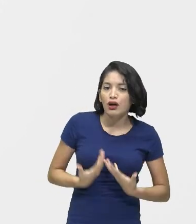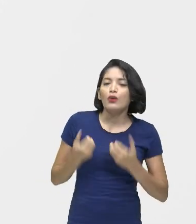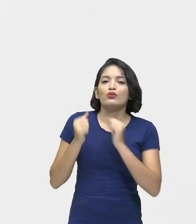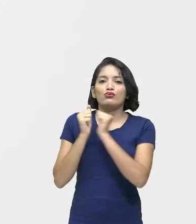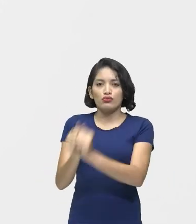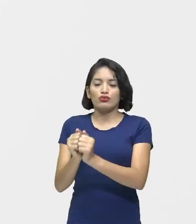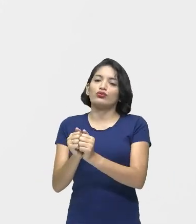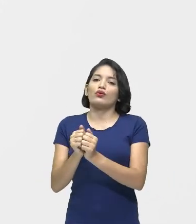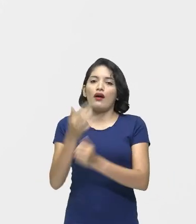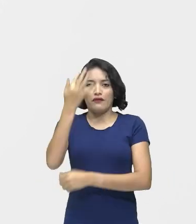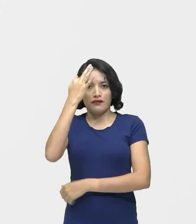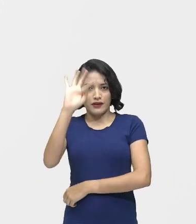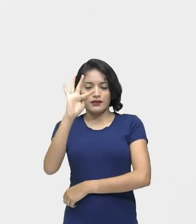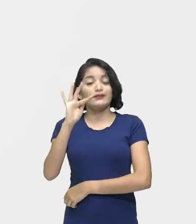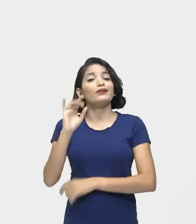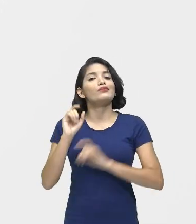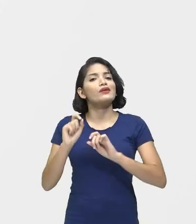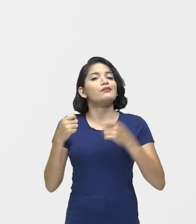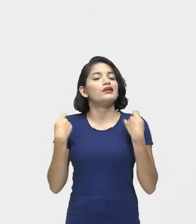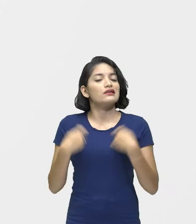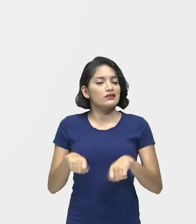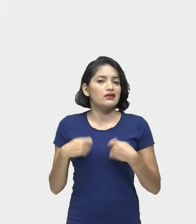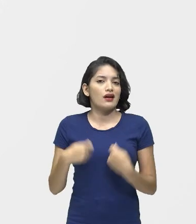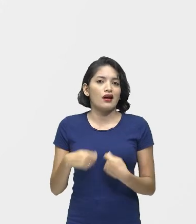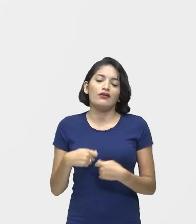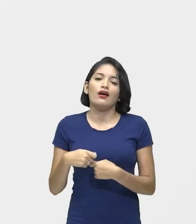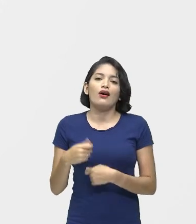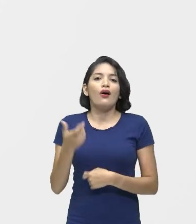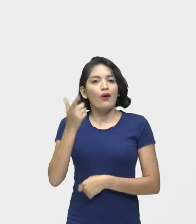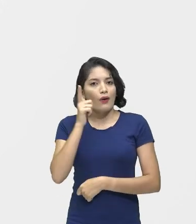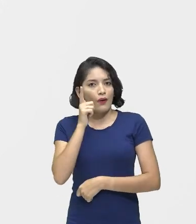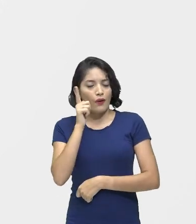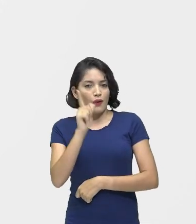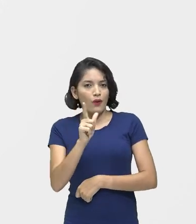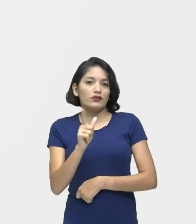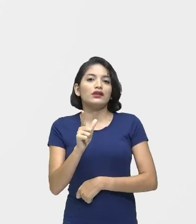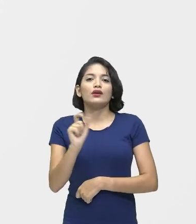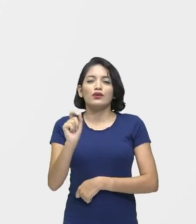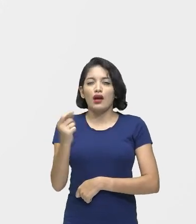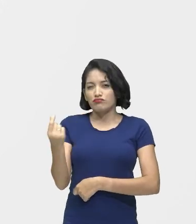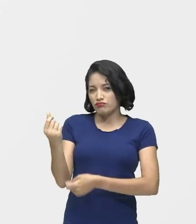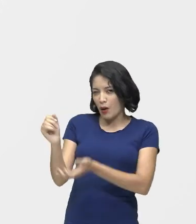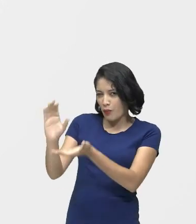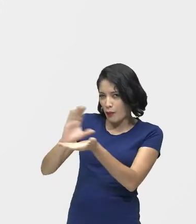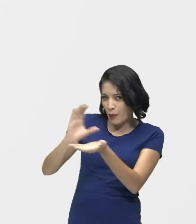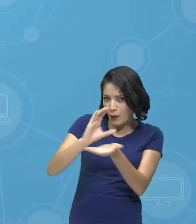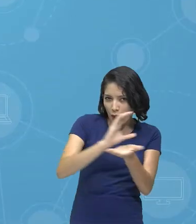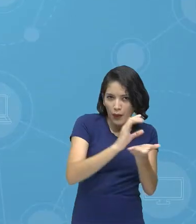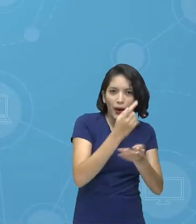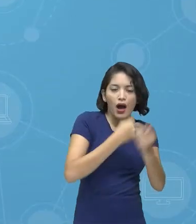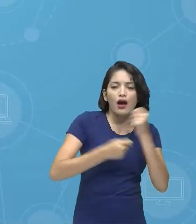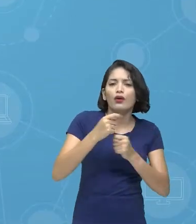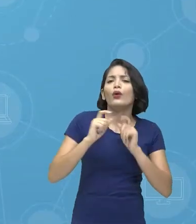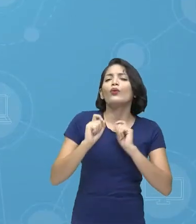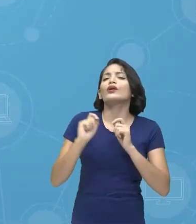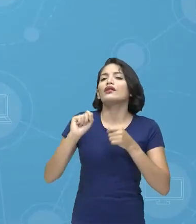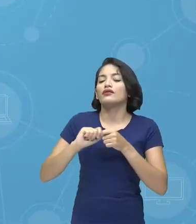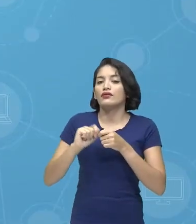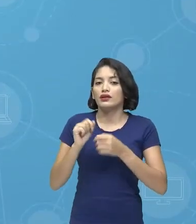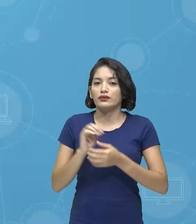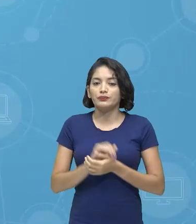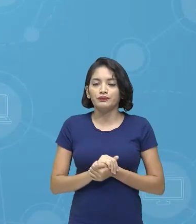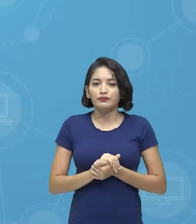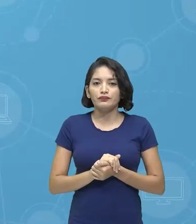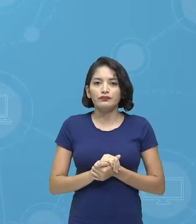França. E ela precisava recuperar os seus cofrinhos, a sua base econômica. Como é que ela fez isso?